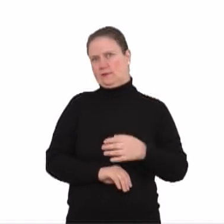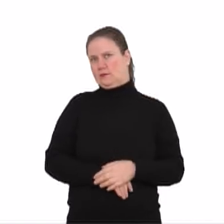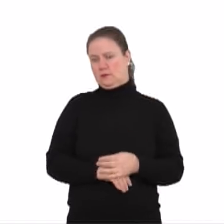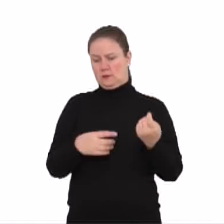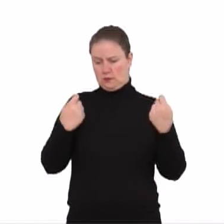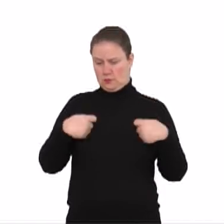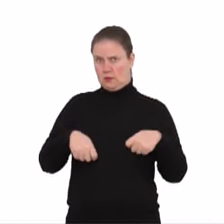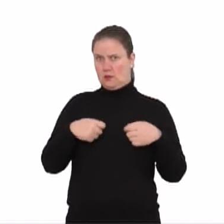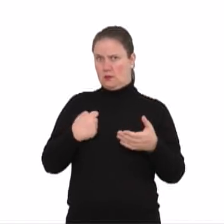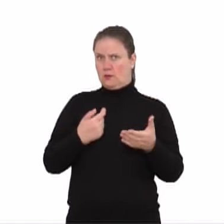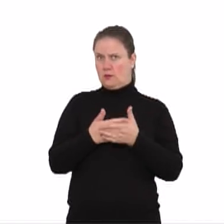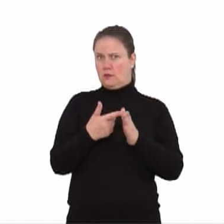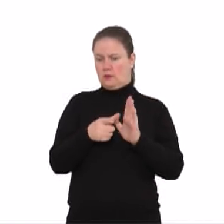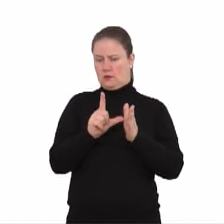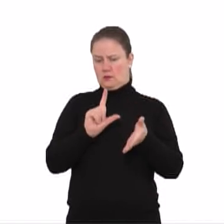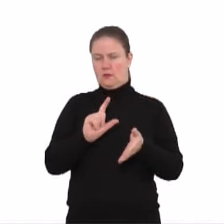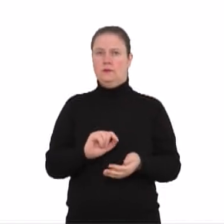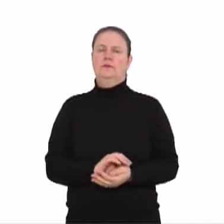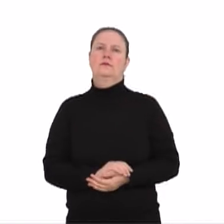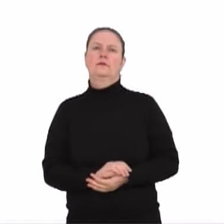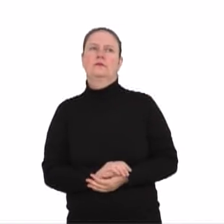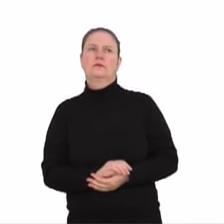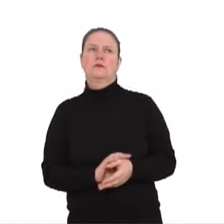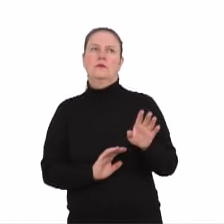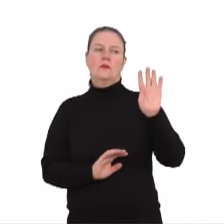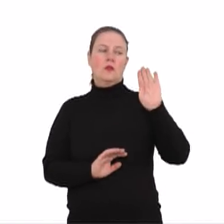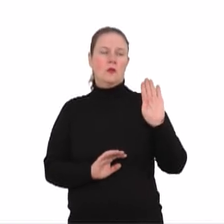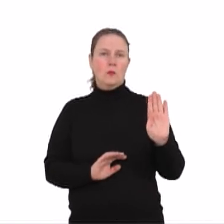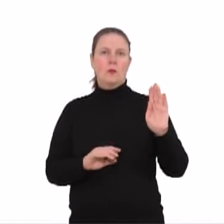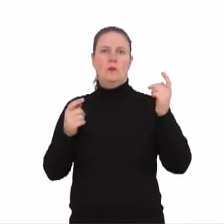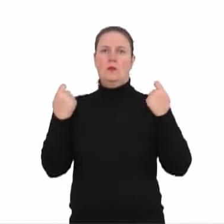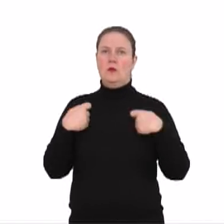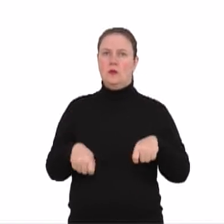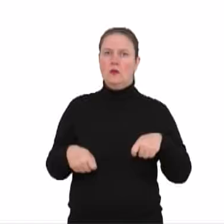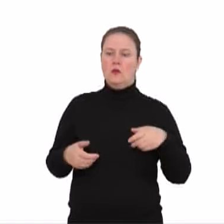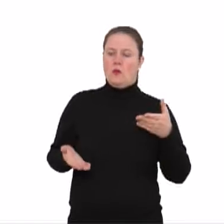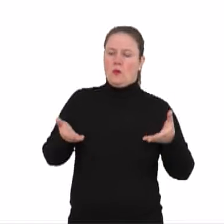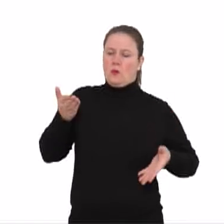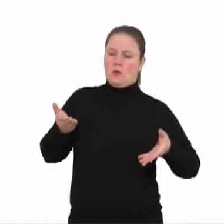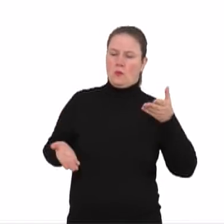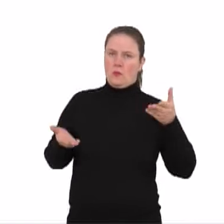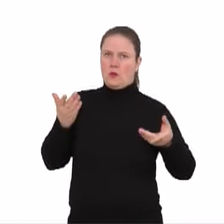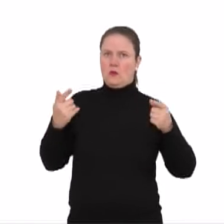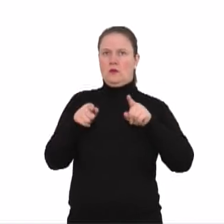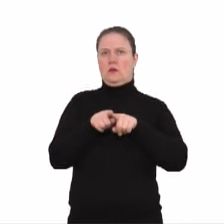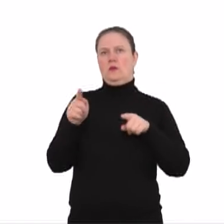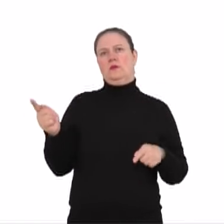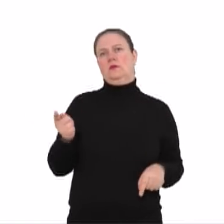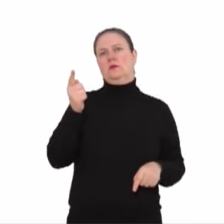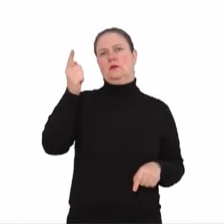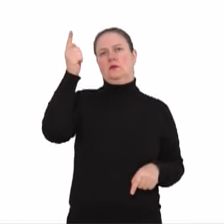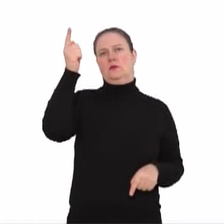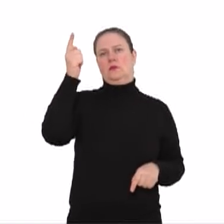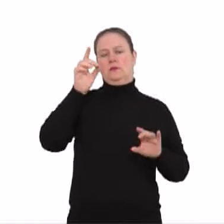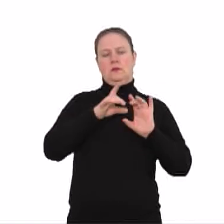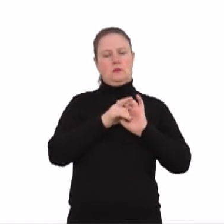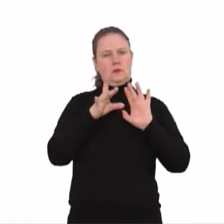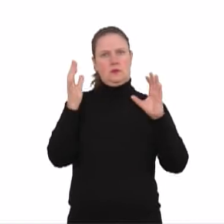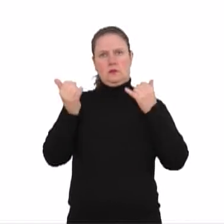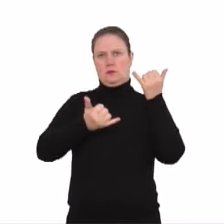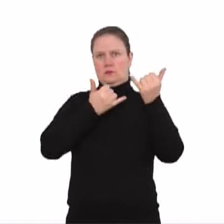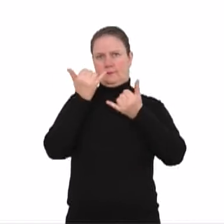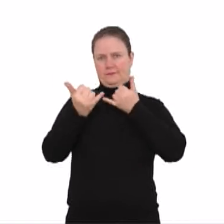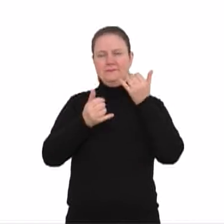você compre antes. B, você precisa saber quais são os pesos e alturas permitidos para os brinquedos.